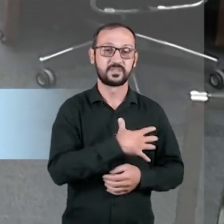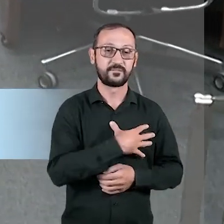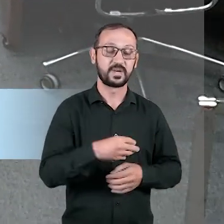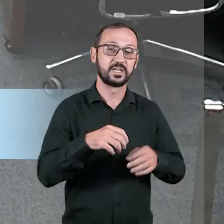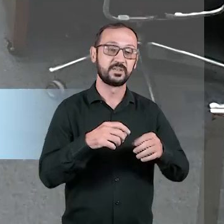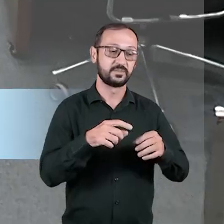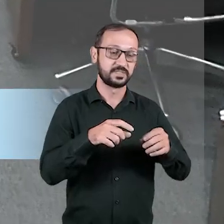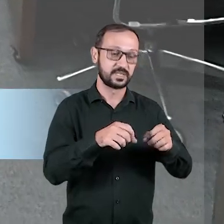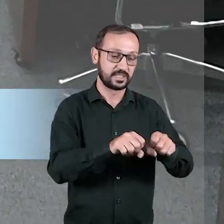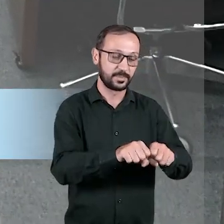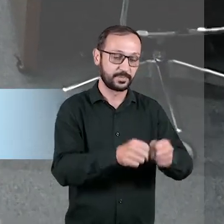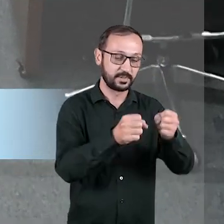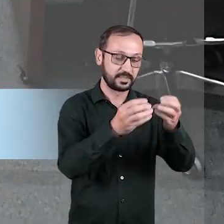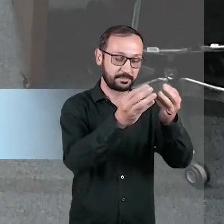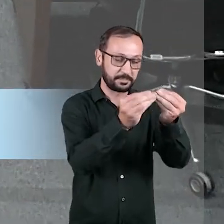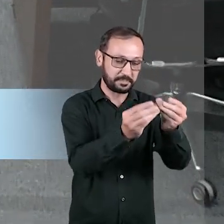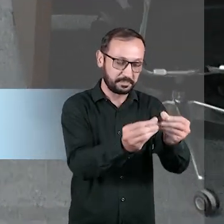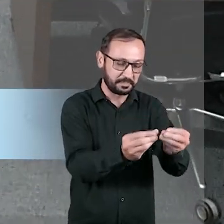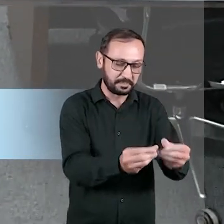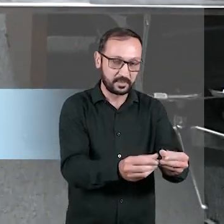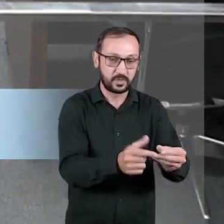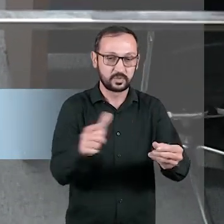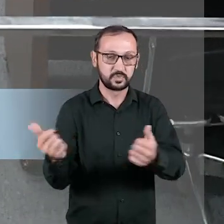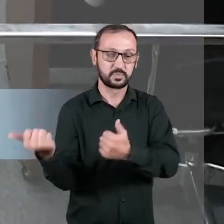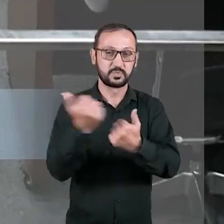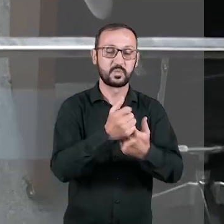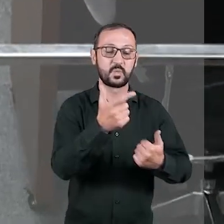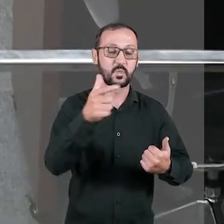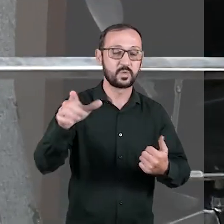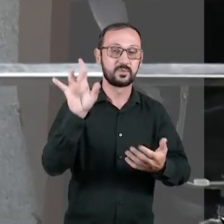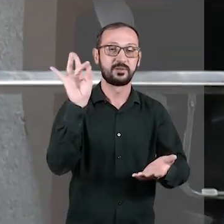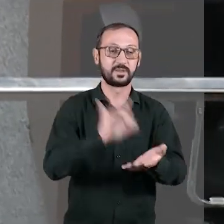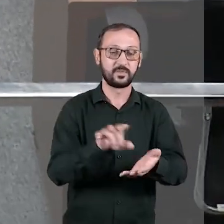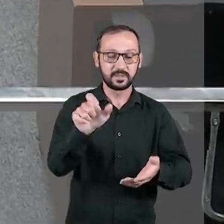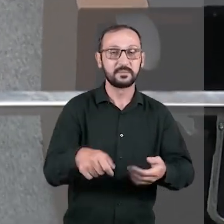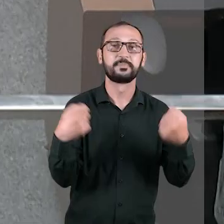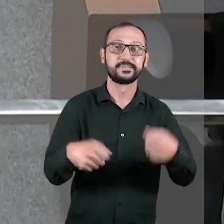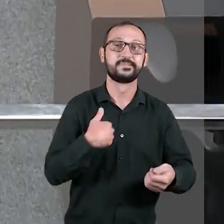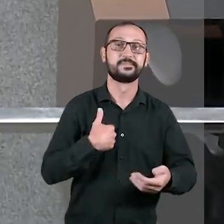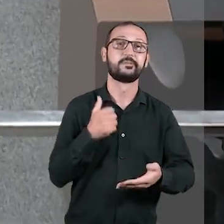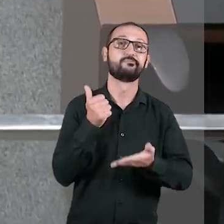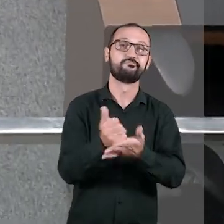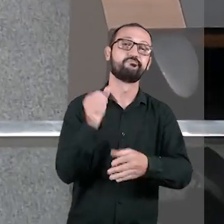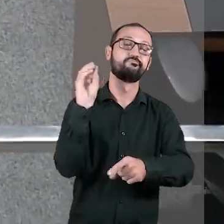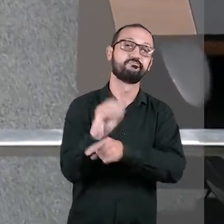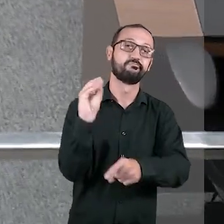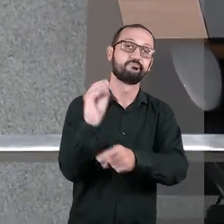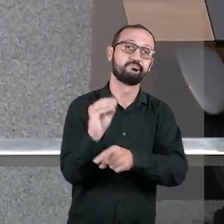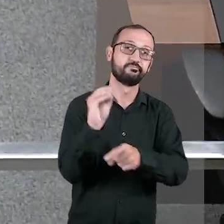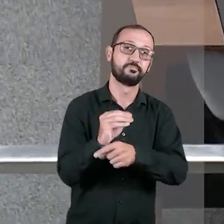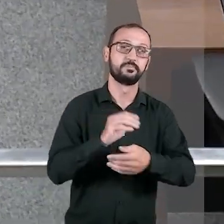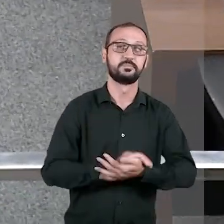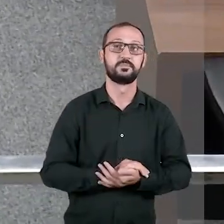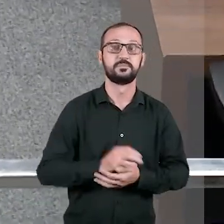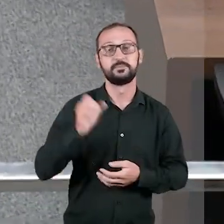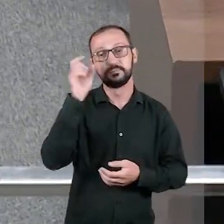desmanchar aquele filho que você idealizou e colocar aquele outro, né? Que vai ser dependente de você, que, né,